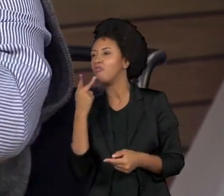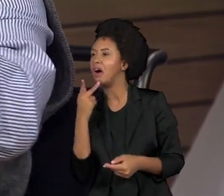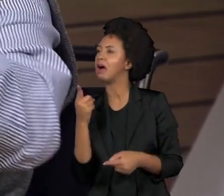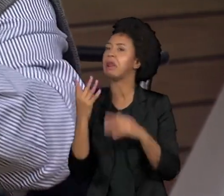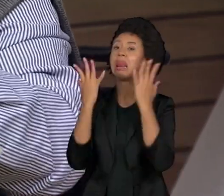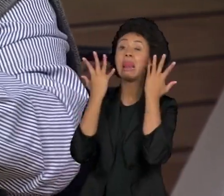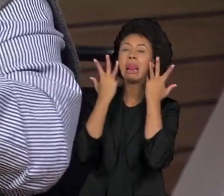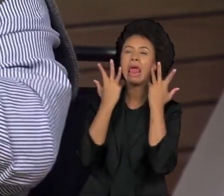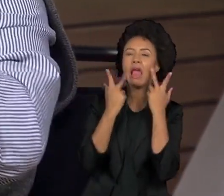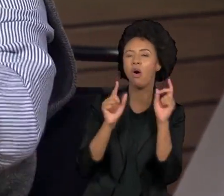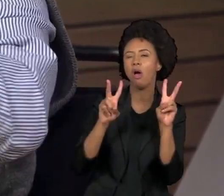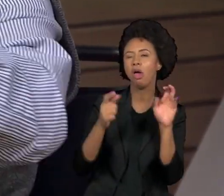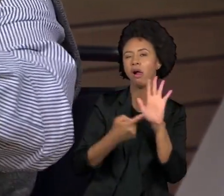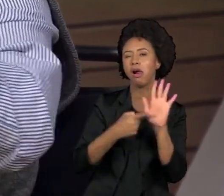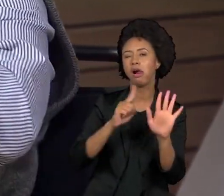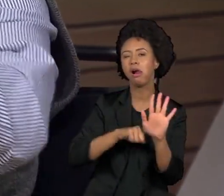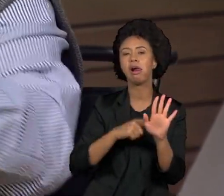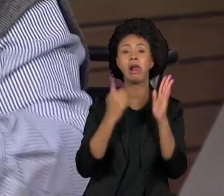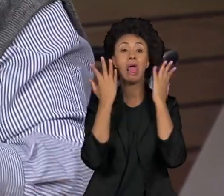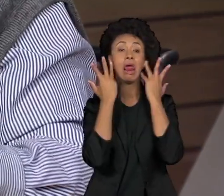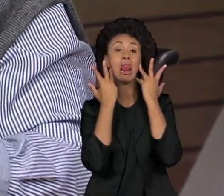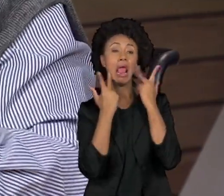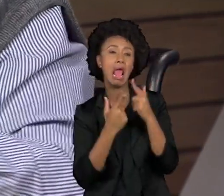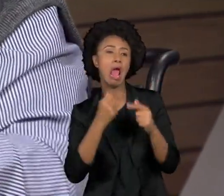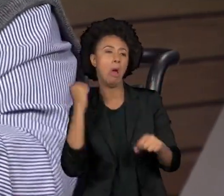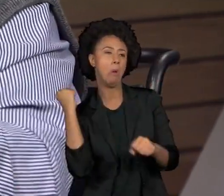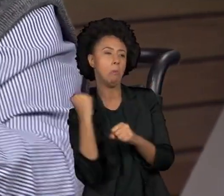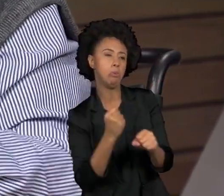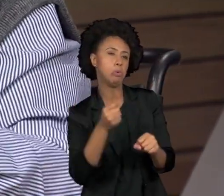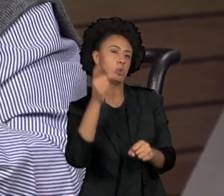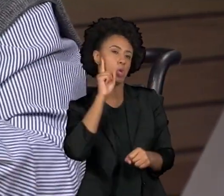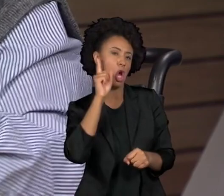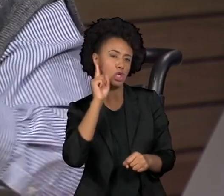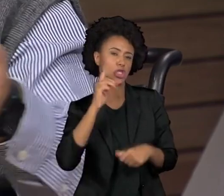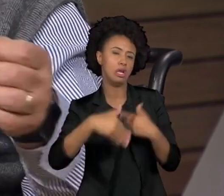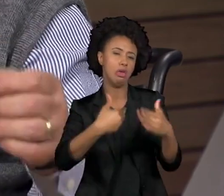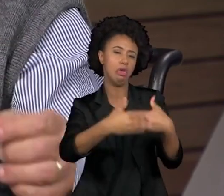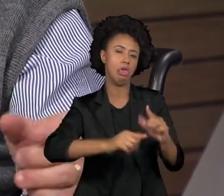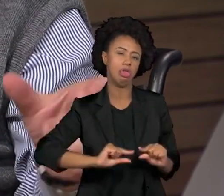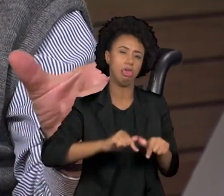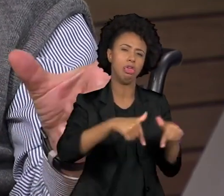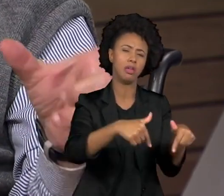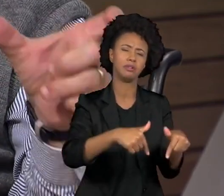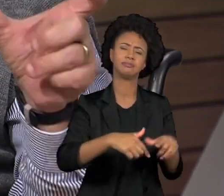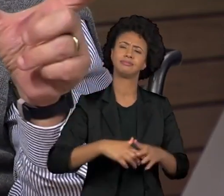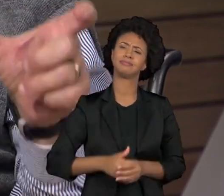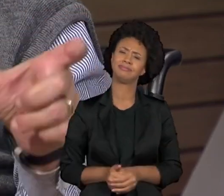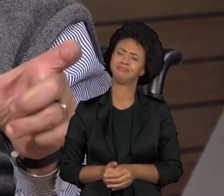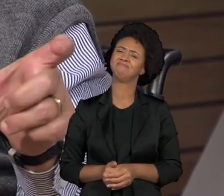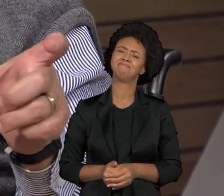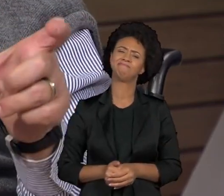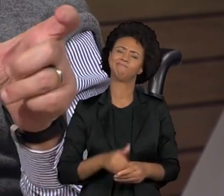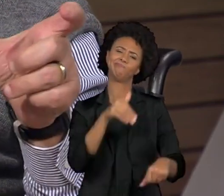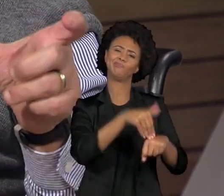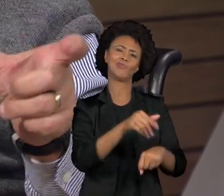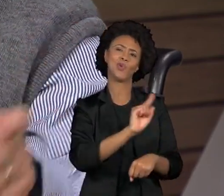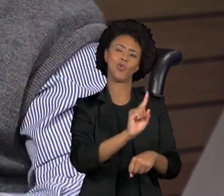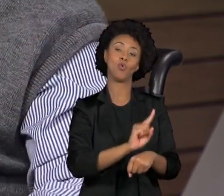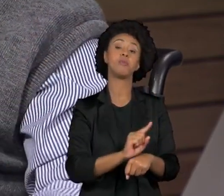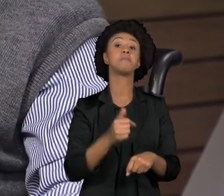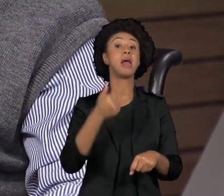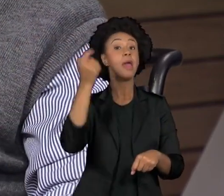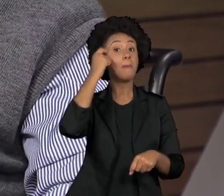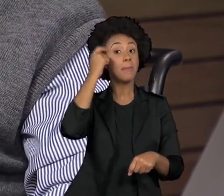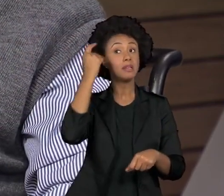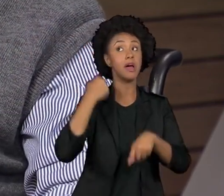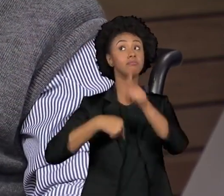para... Não quero distribuir culpa que você não está fazendo, você tem que sobreviver, né? E pegaria as crianças e os idosos que